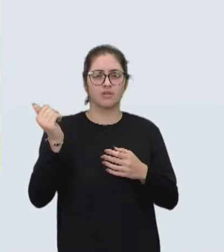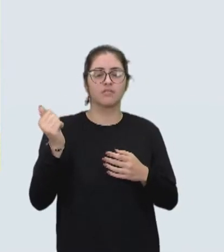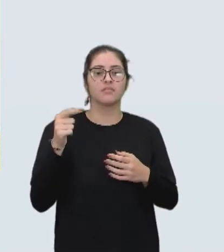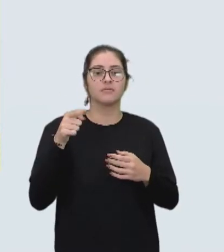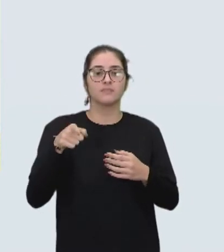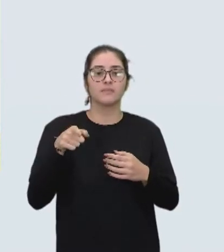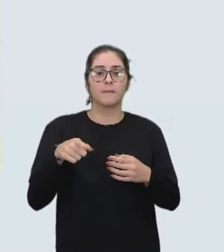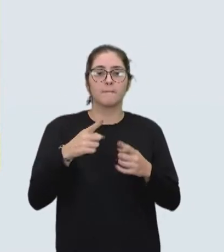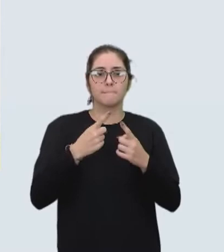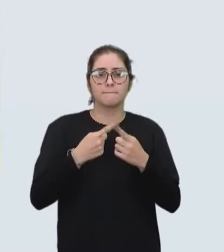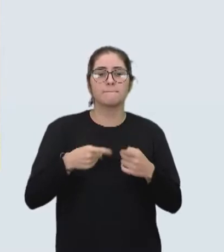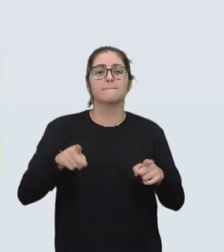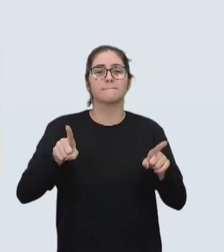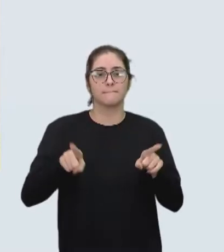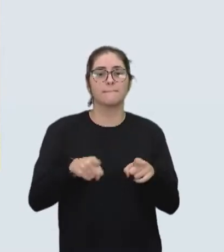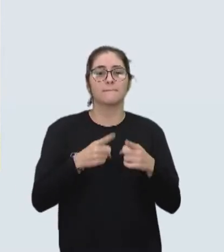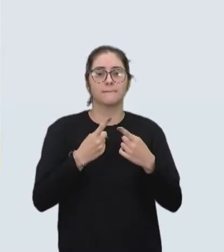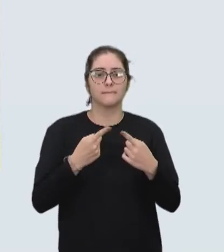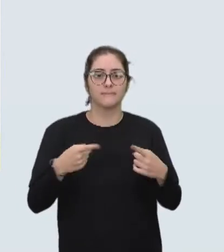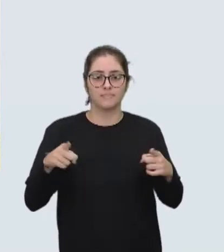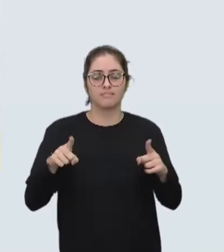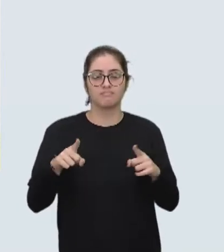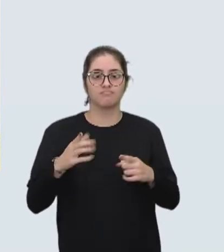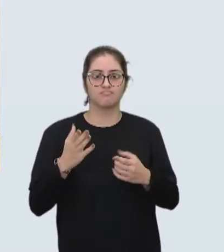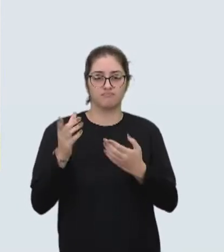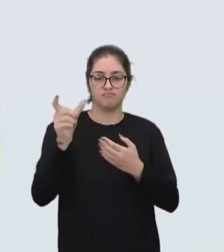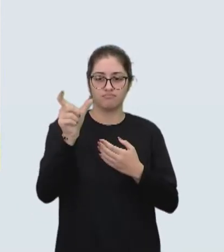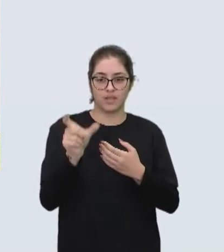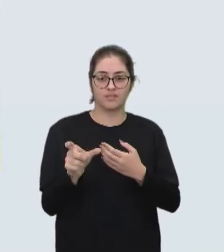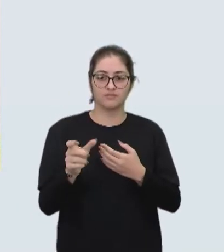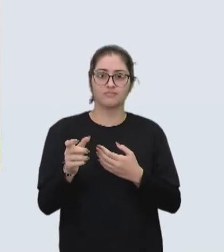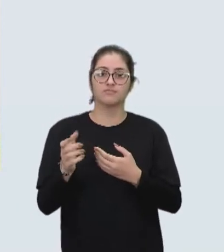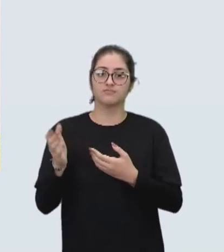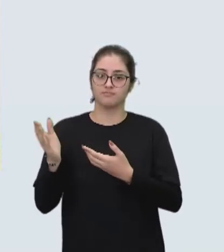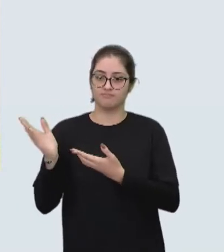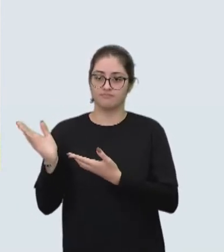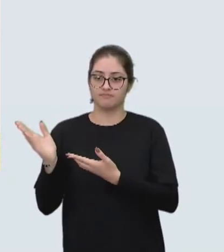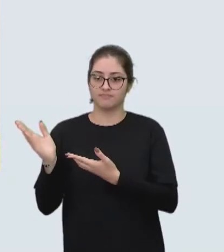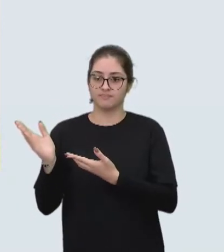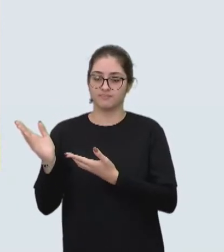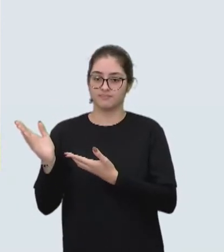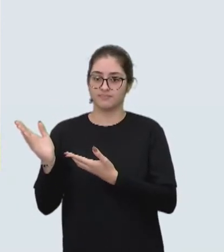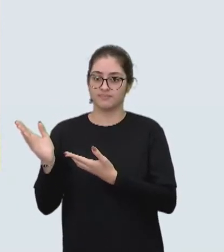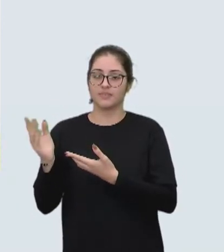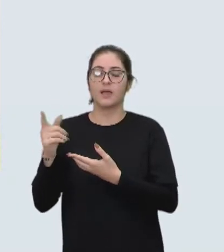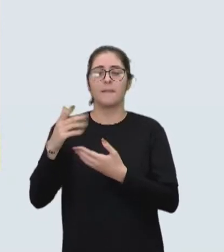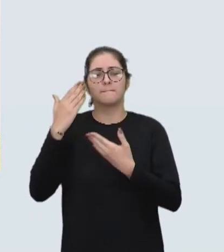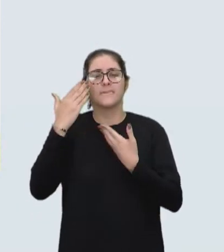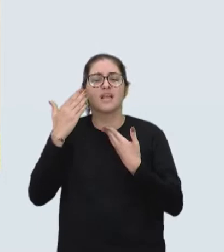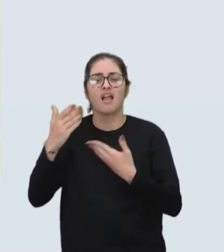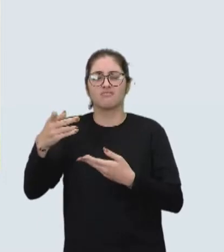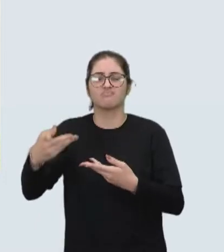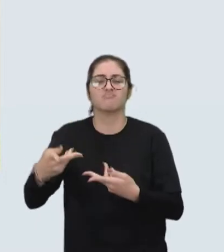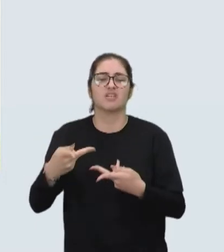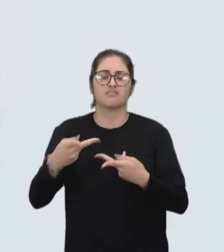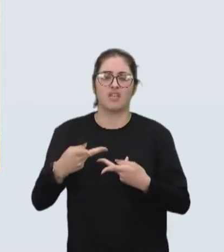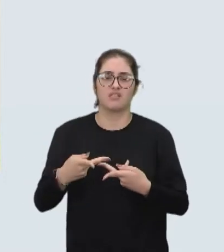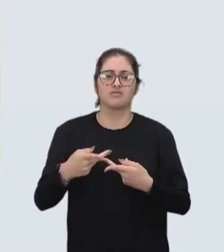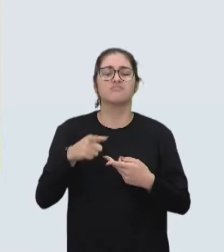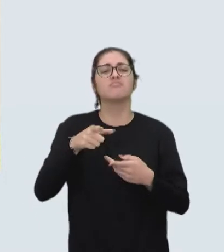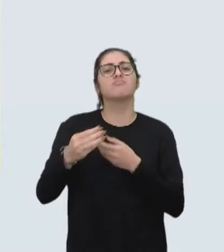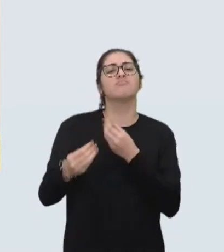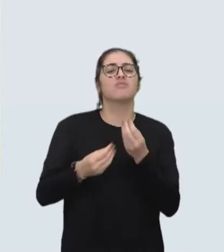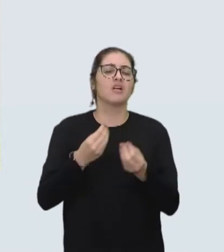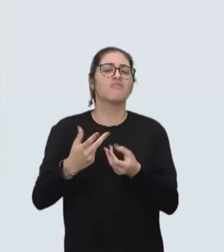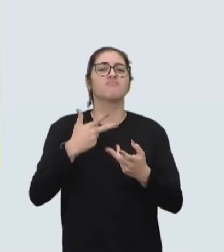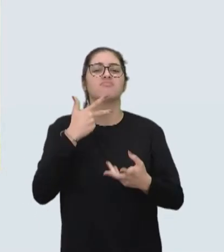com o maestro Alessandro Sangiordi. Maestro, seja bem-vindo. Muito obrigado pela sua participação. Eu gostaria, maestro, que você